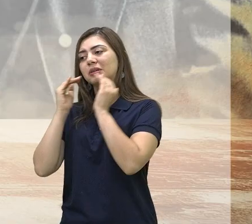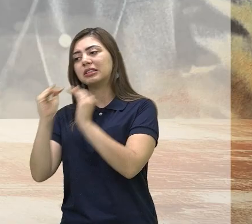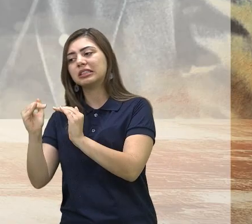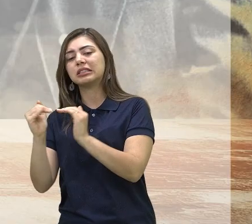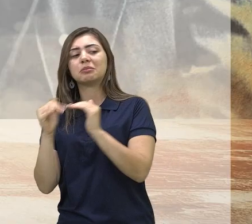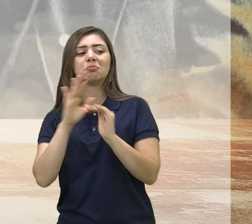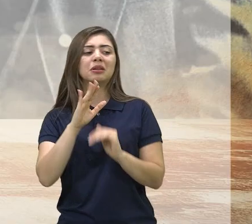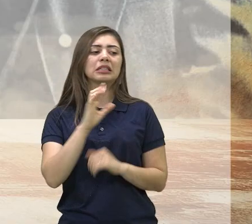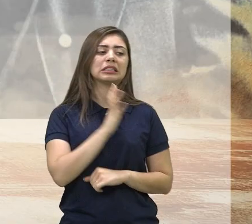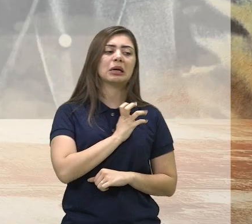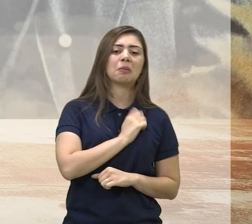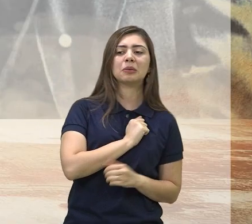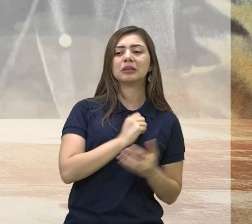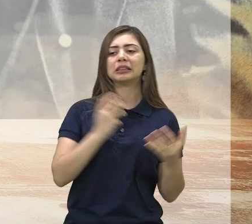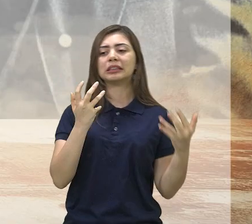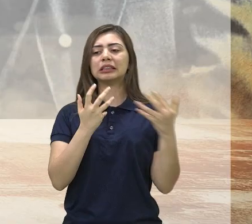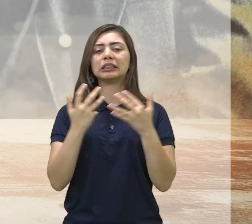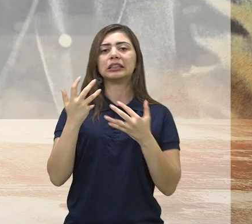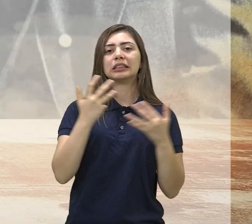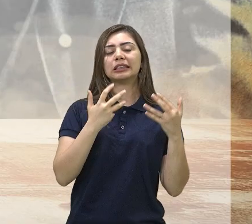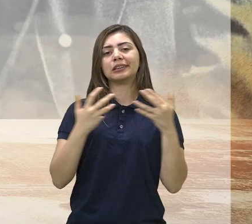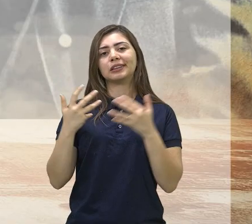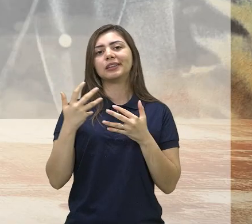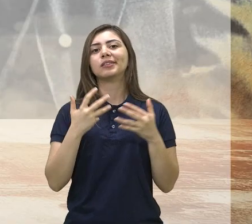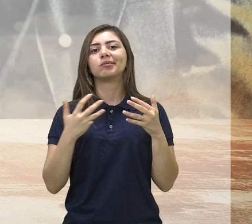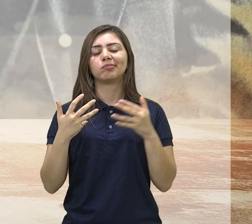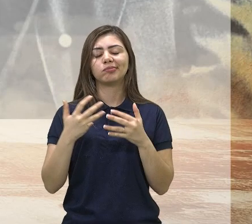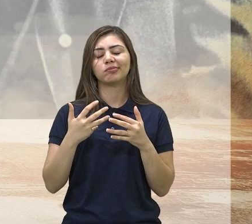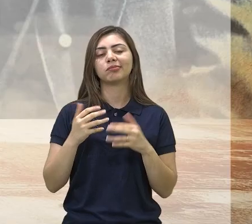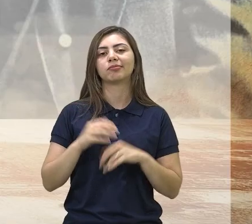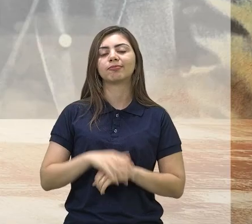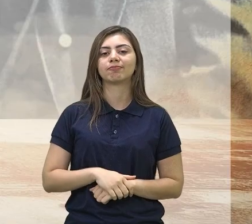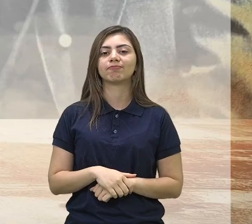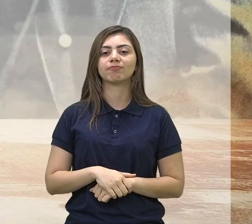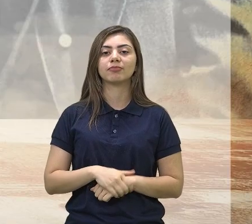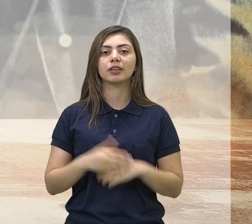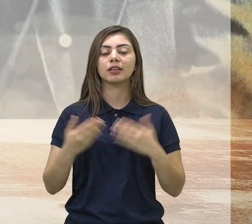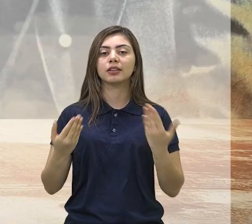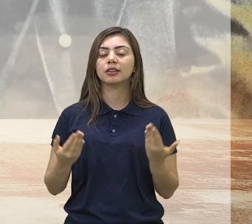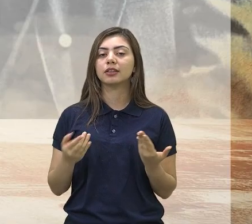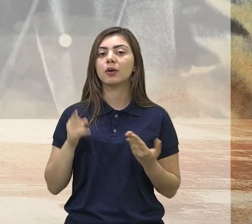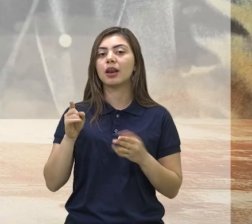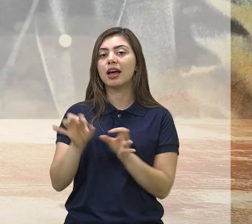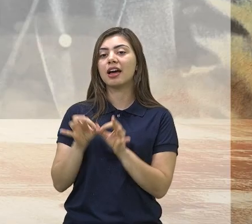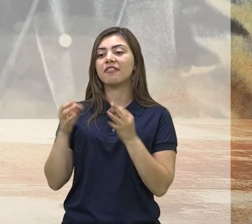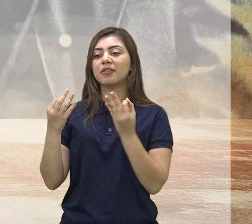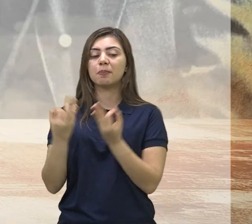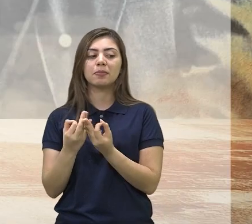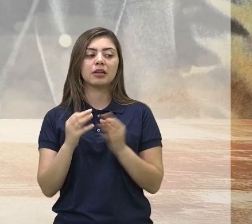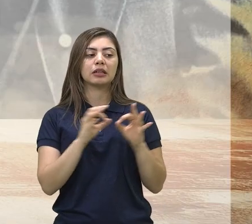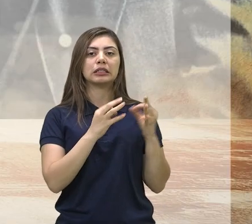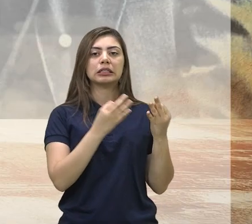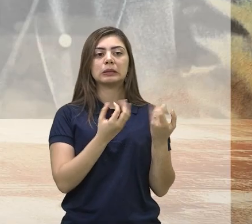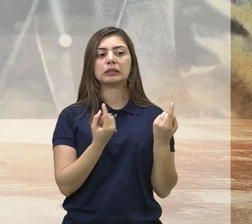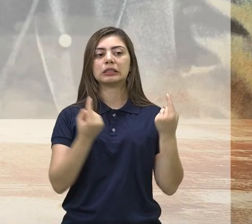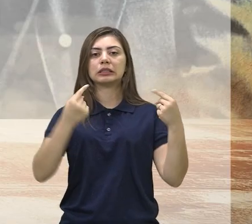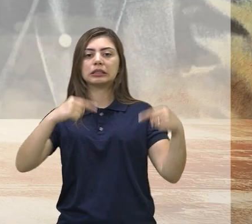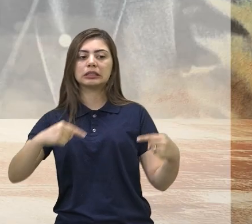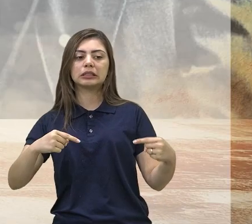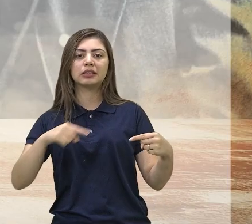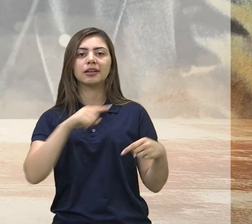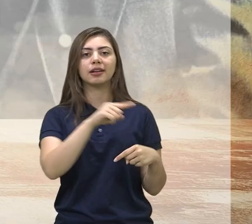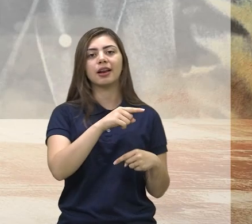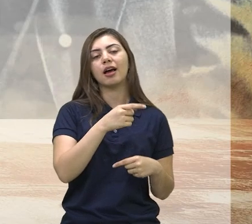sabem que não podem viver uma vez que tem os deveres. Né? Então, já que a família é inimiga, então ele tem o dever